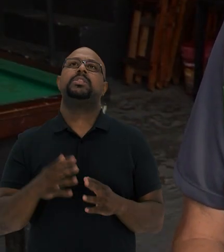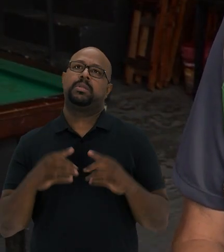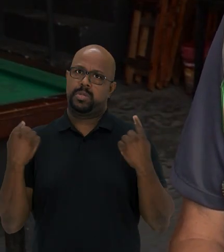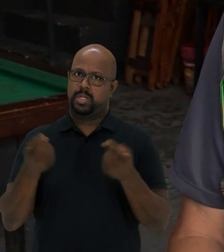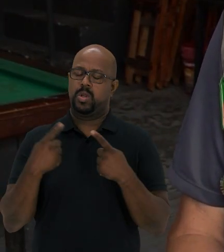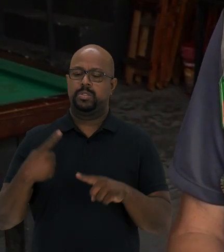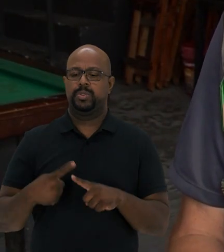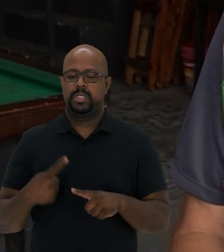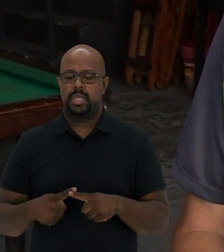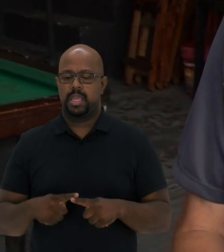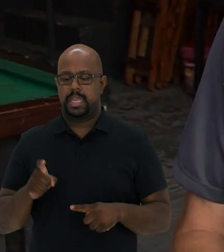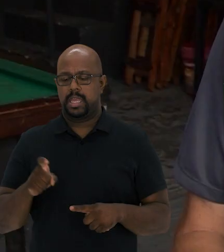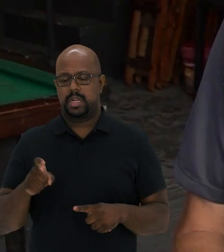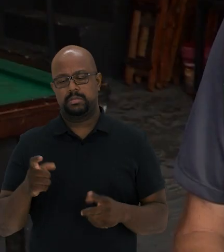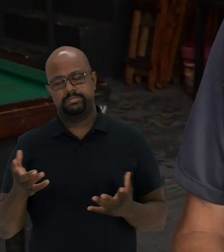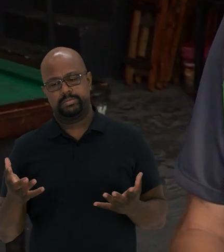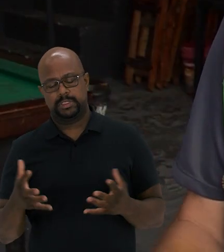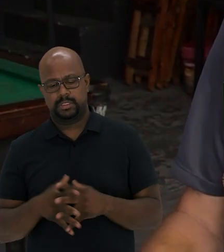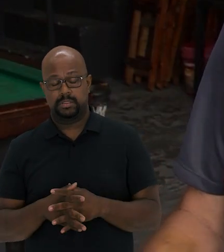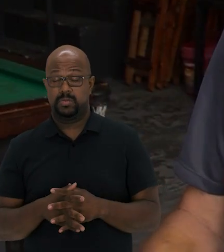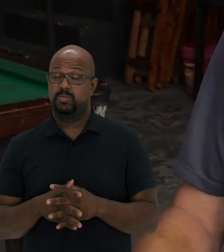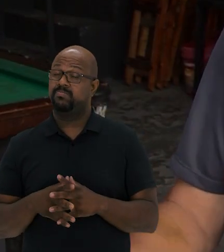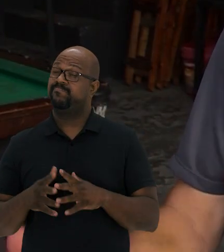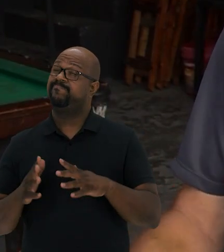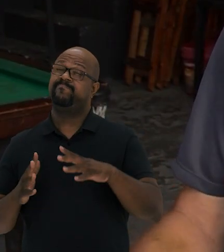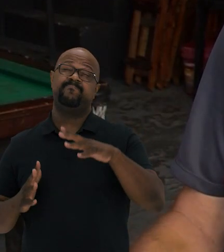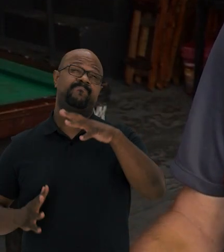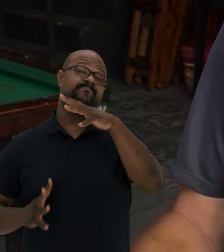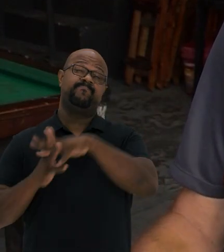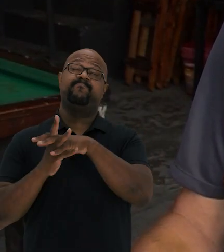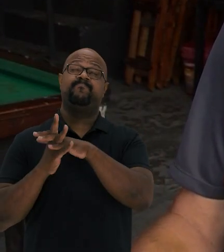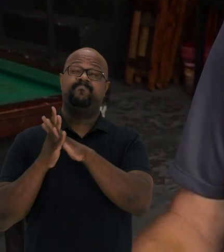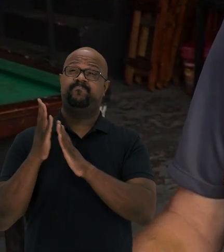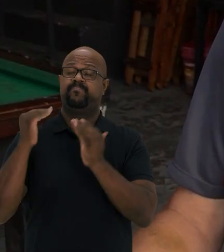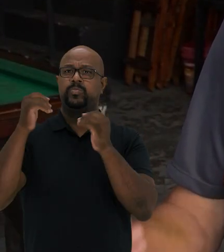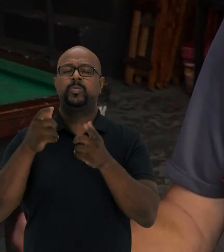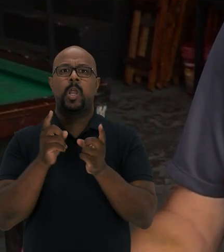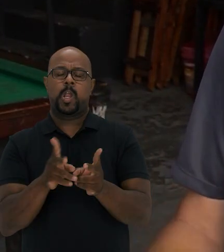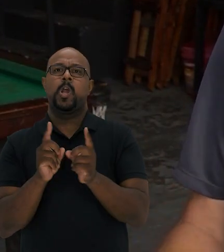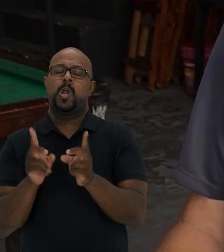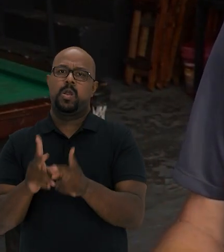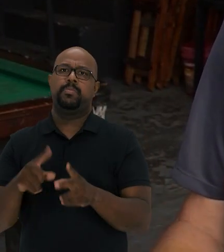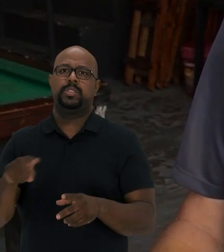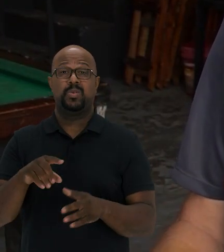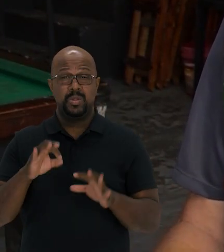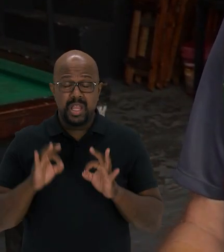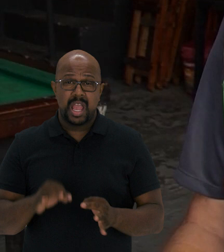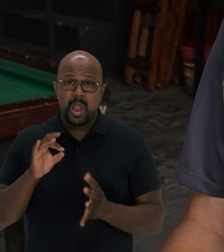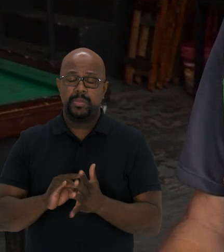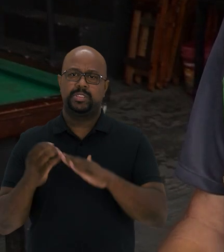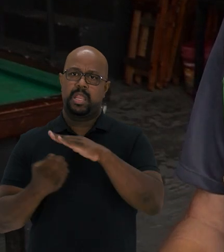importante para nós, porque era digamos assim, o auge da comercialização,